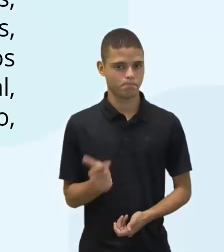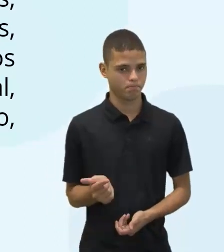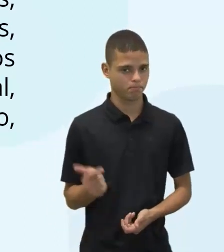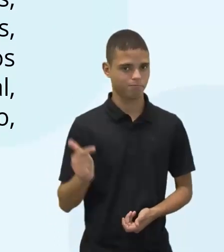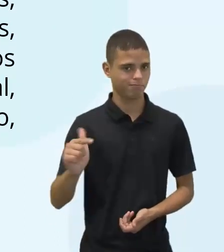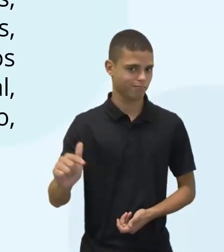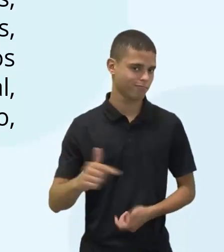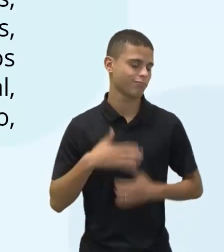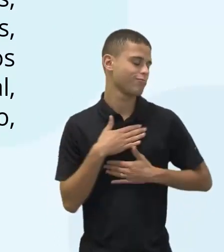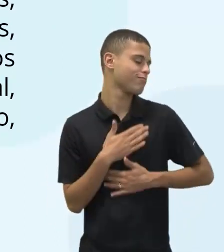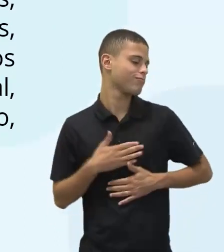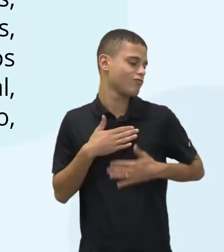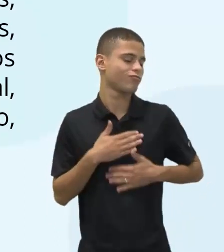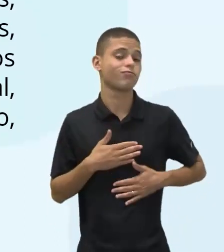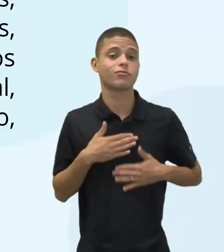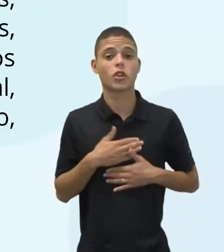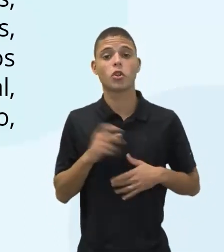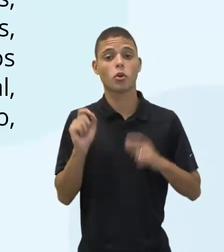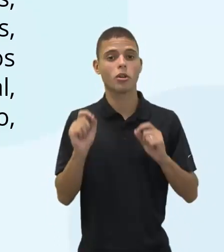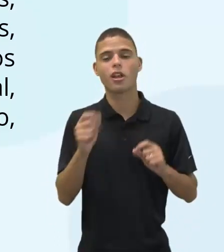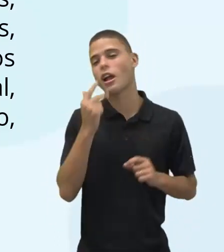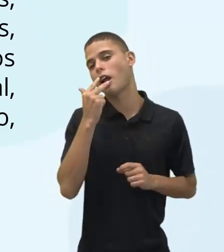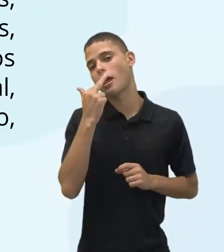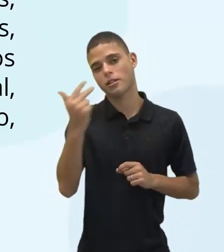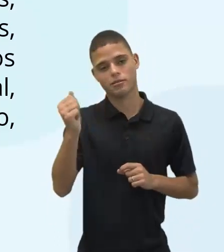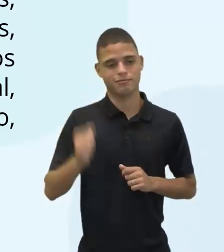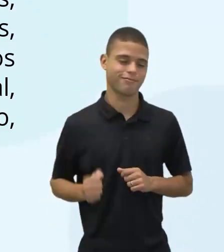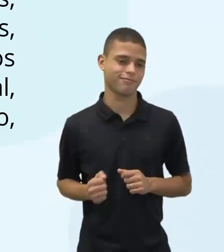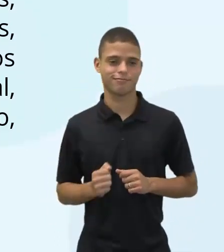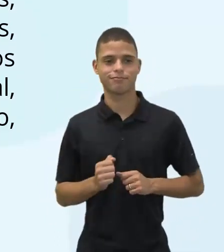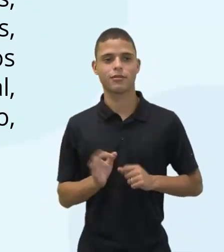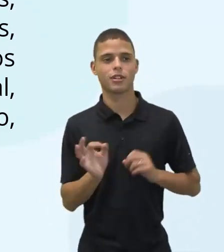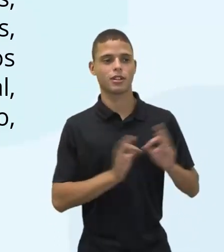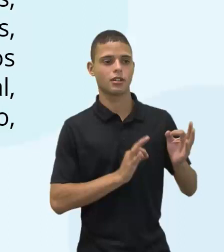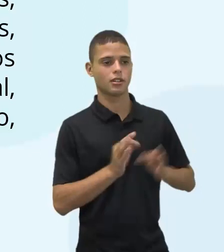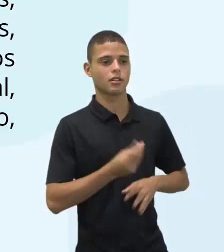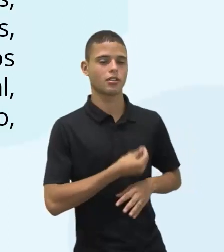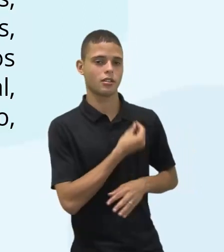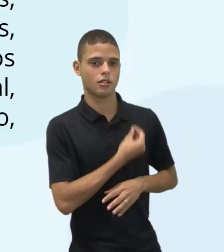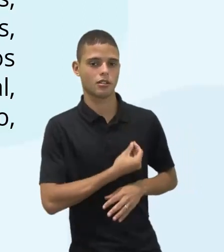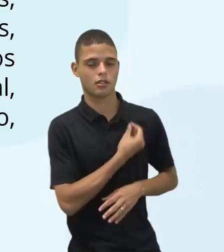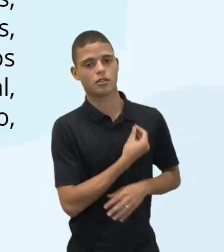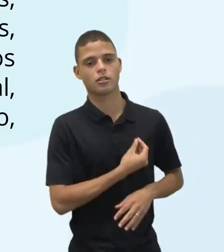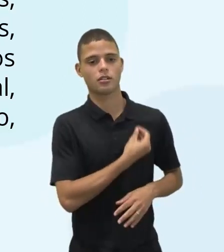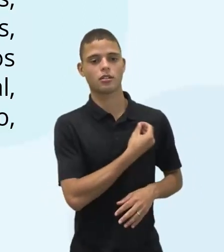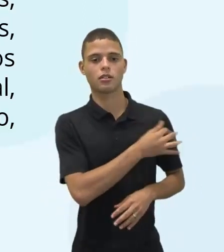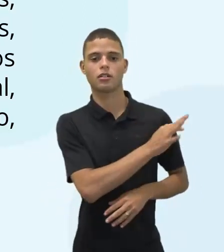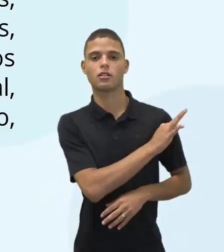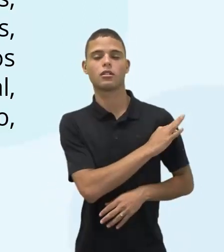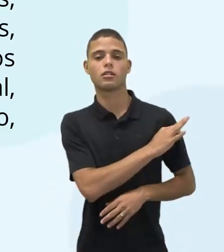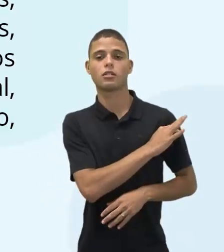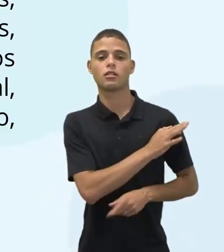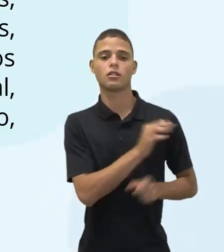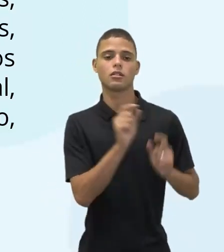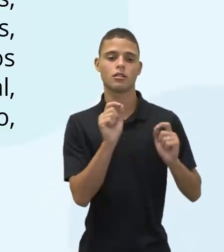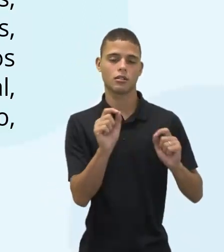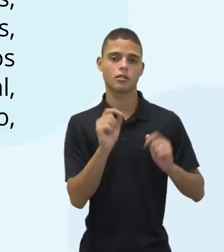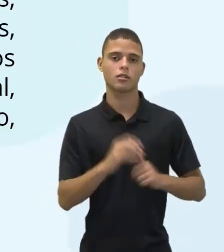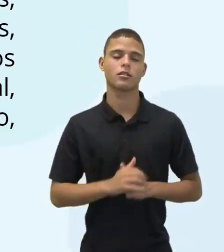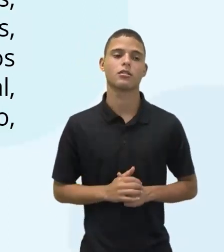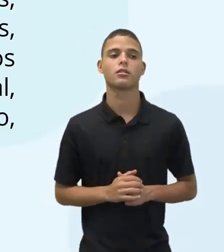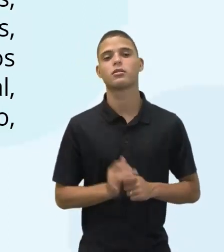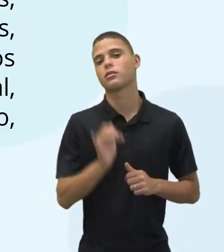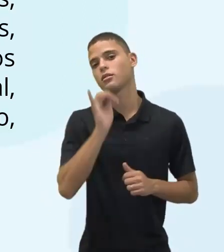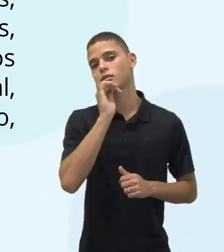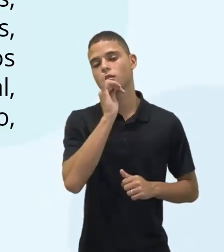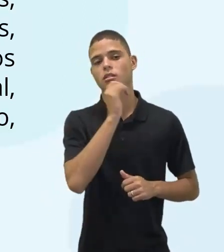gosto mais, que é linguagens, obviamente. E o projeto de vida no ensino fundamental é um exemplo aí para o 7º